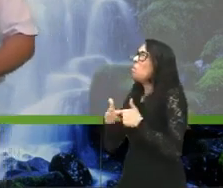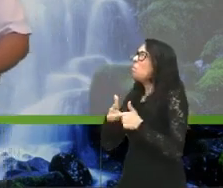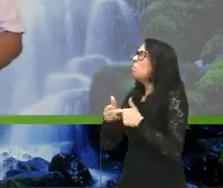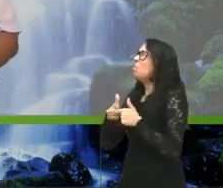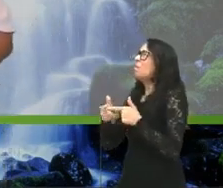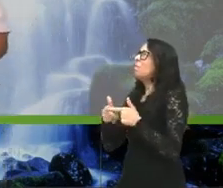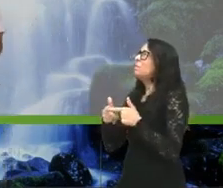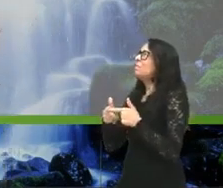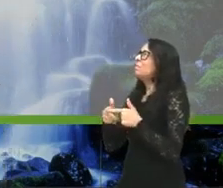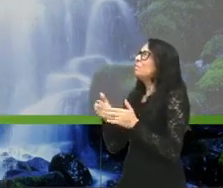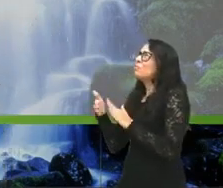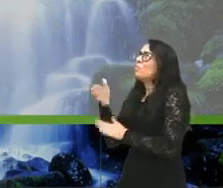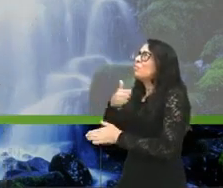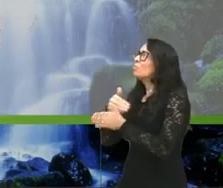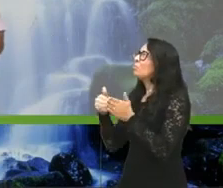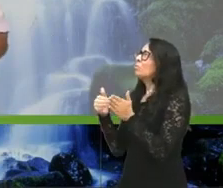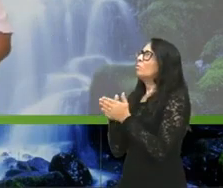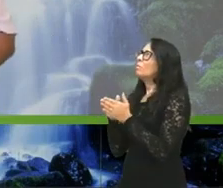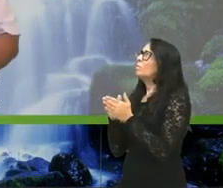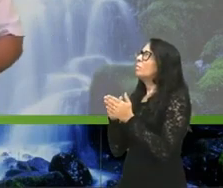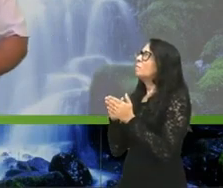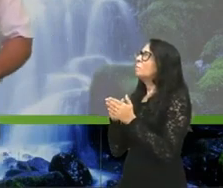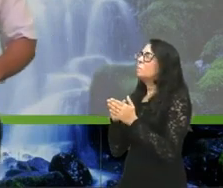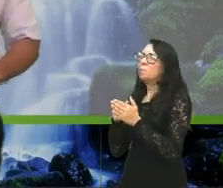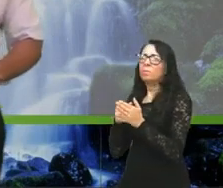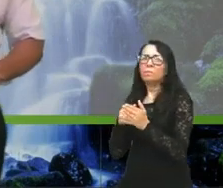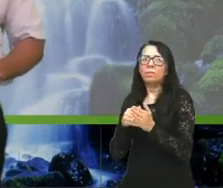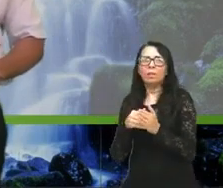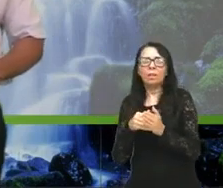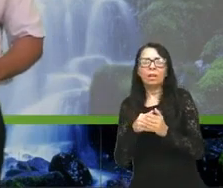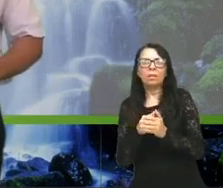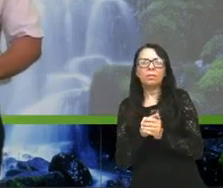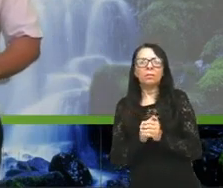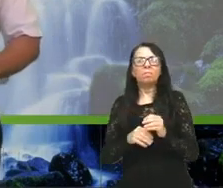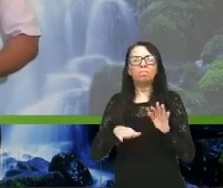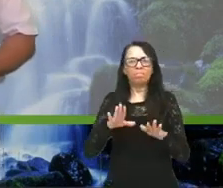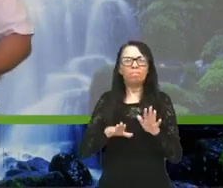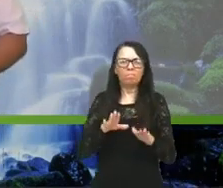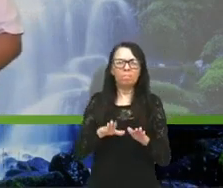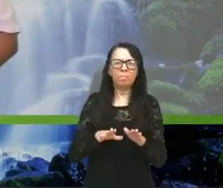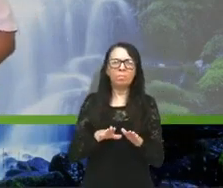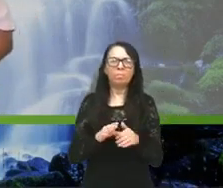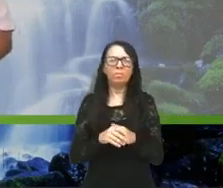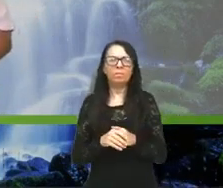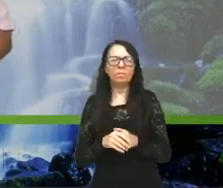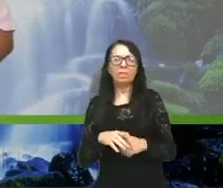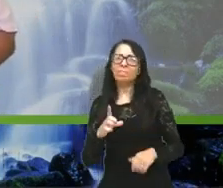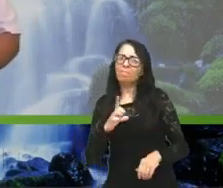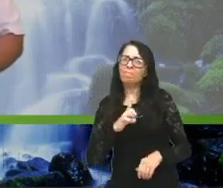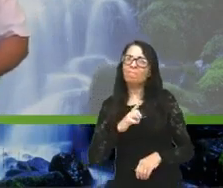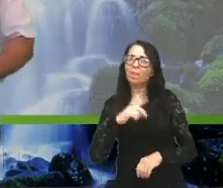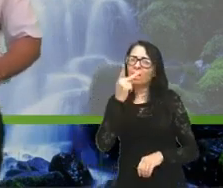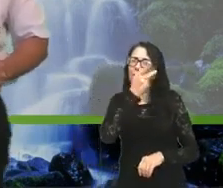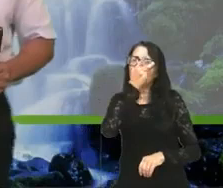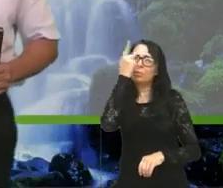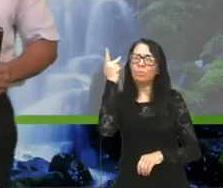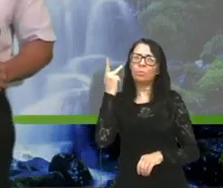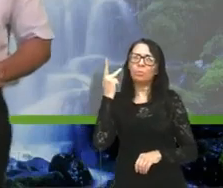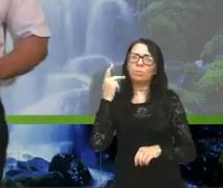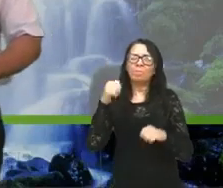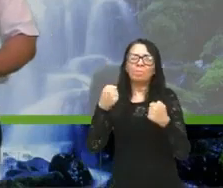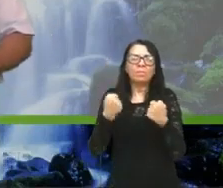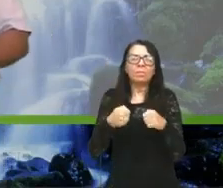interceder por famílias, por queridos, e se há pessoas da sua família, familiares, que precisam